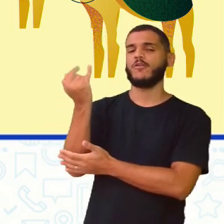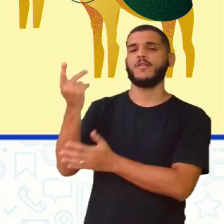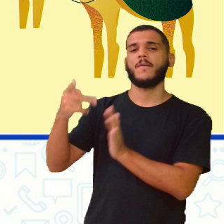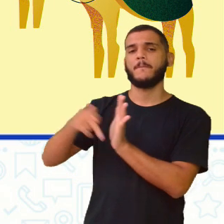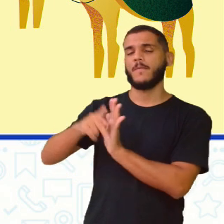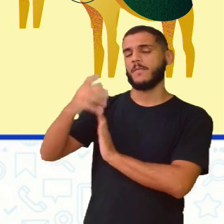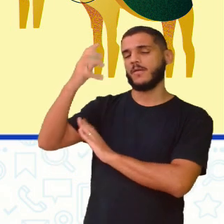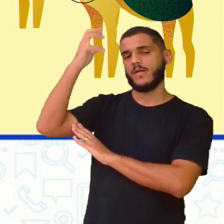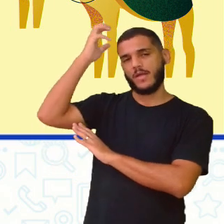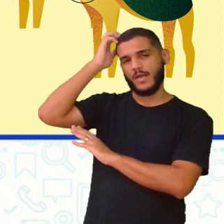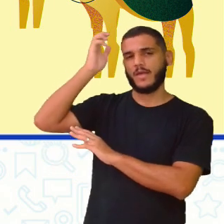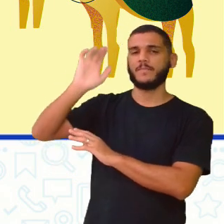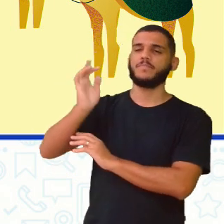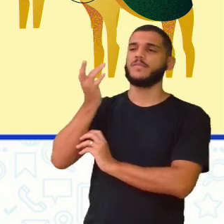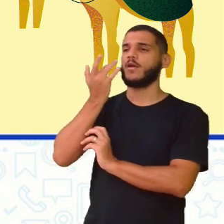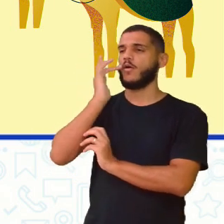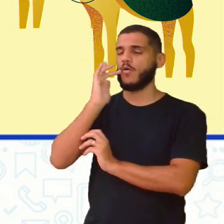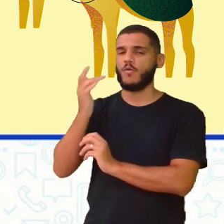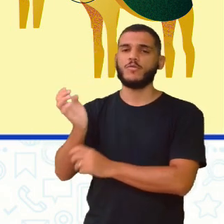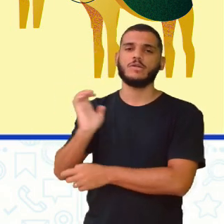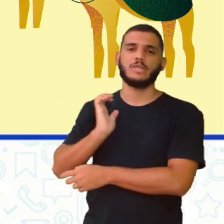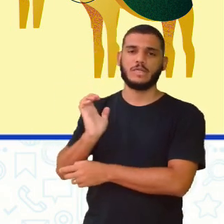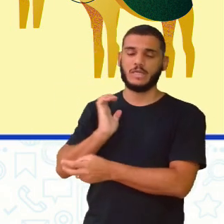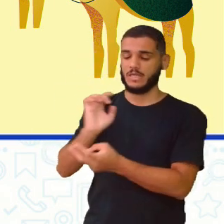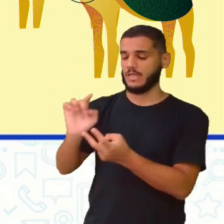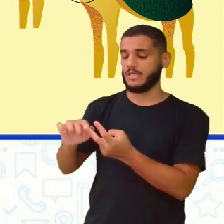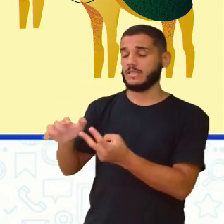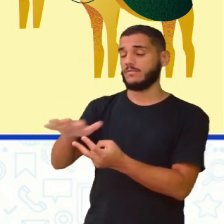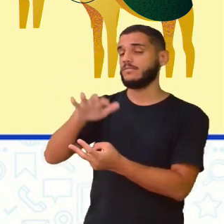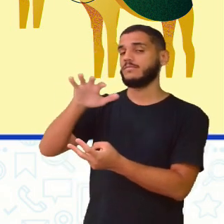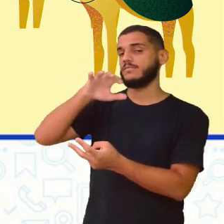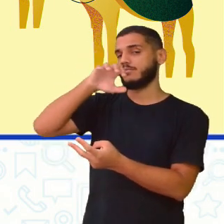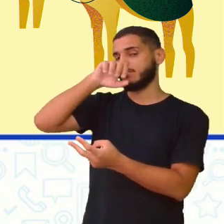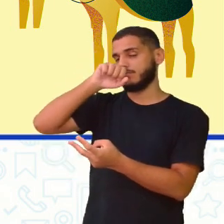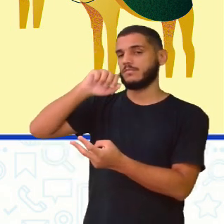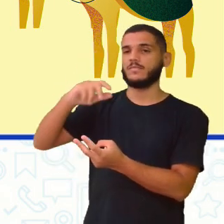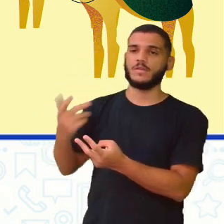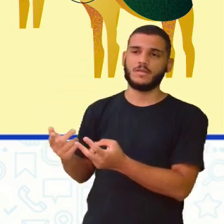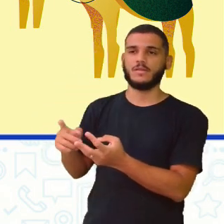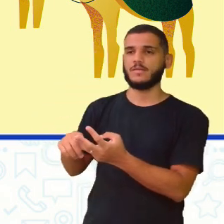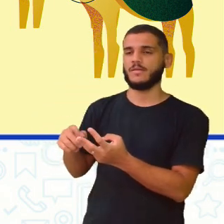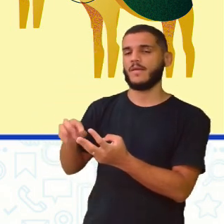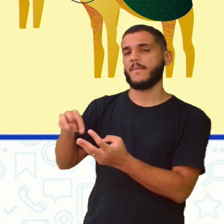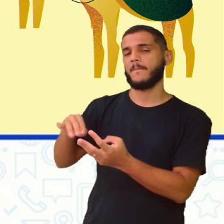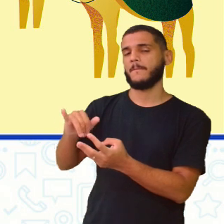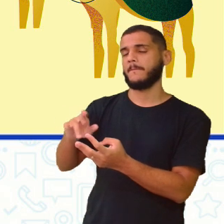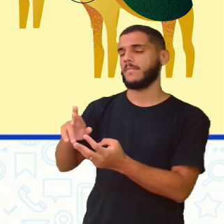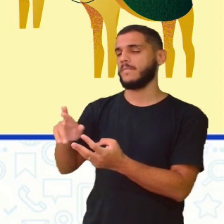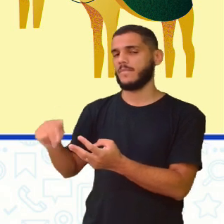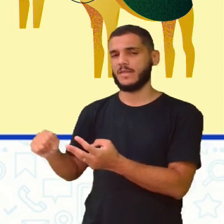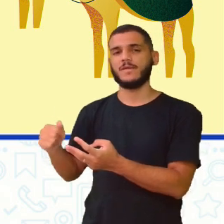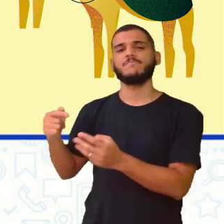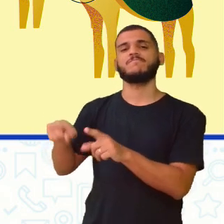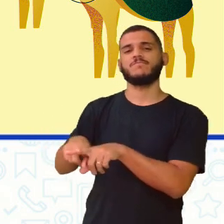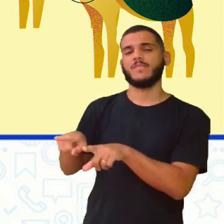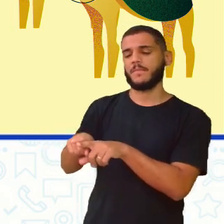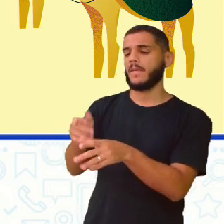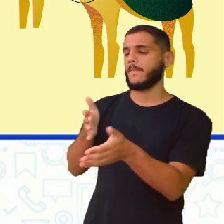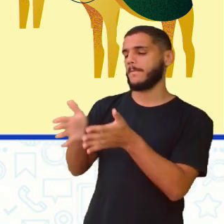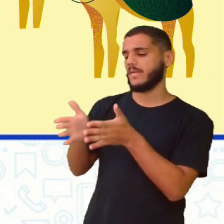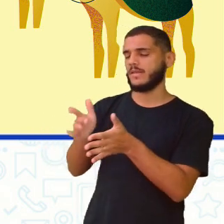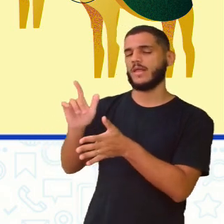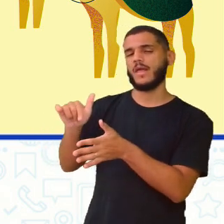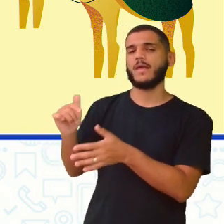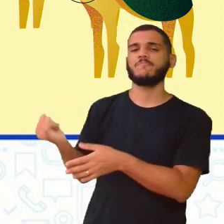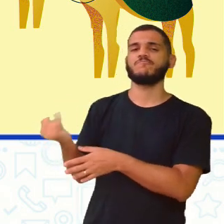não é? Ouro representando riqueza, incenso, não é? Mirra também era algo naquela época, não é? Que